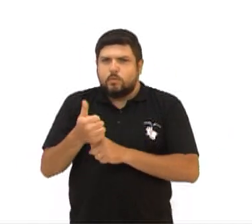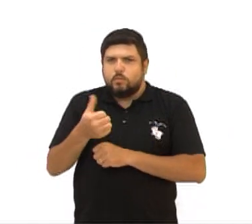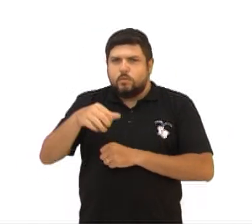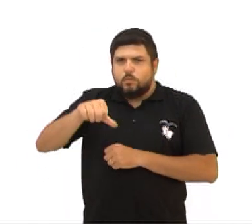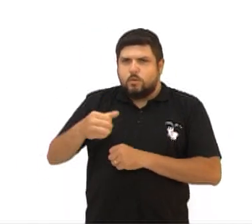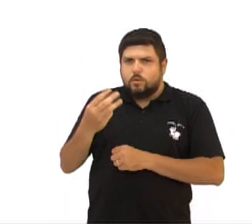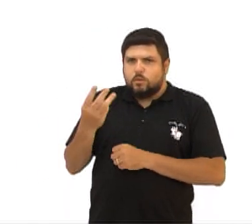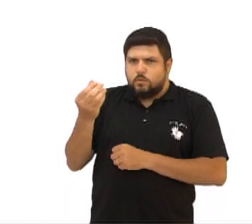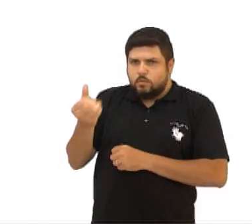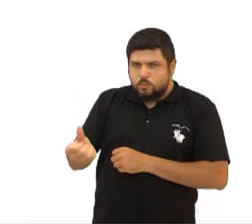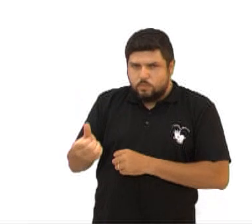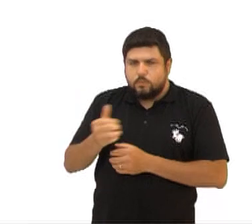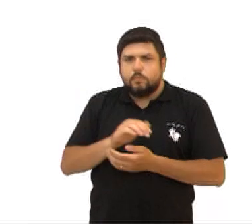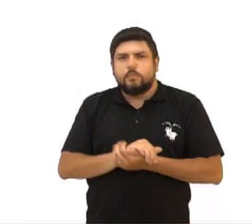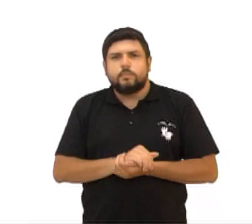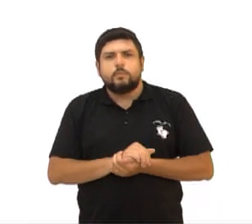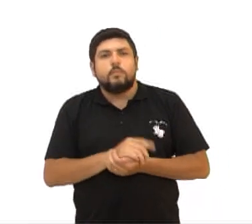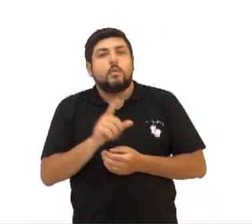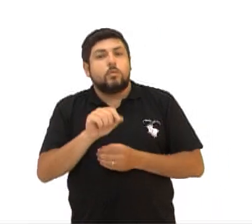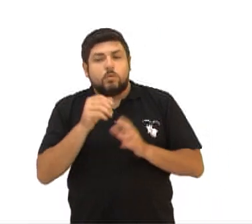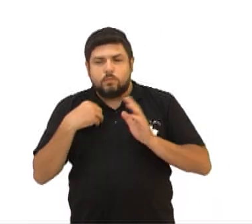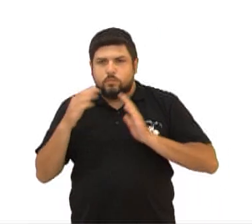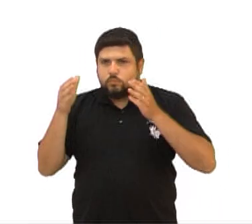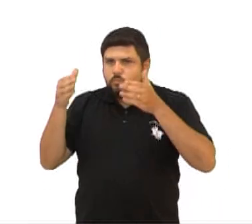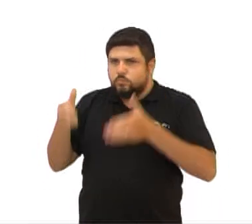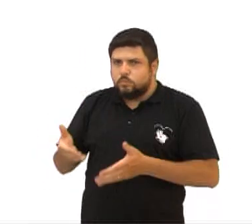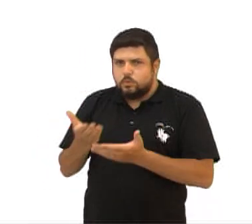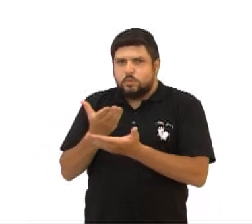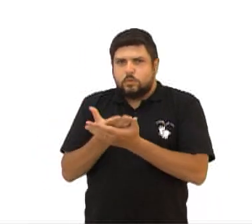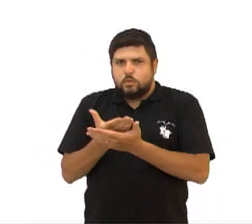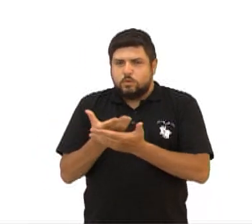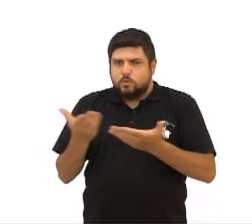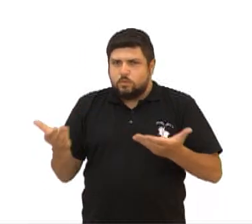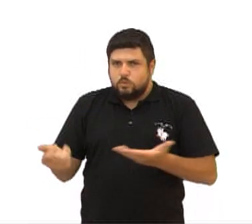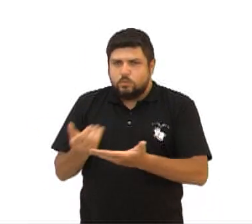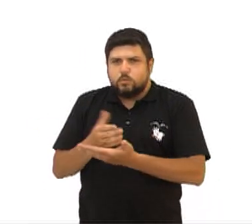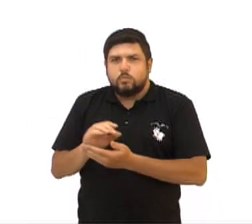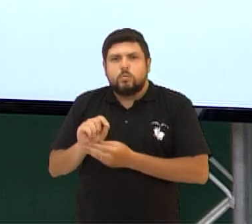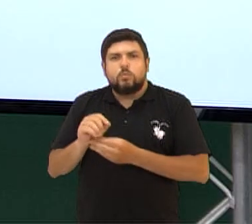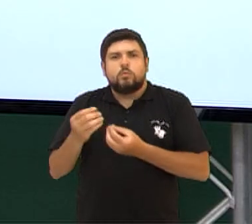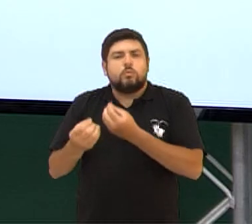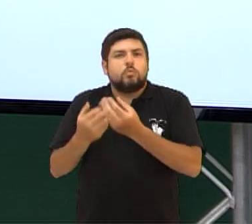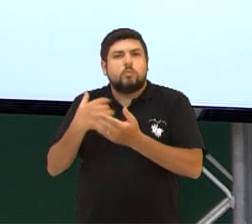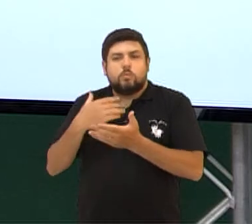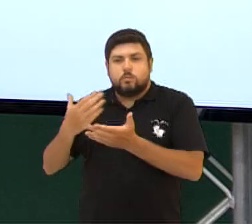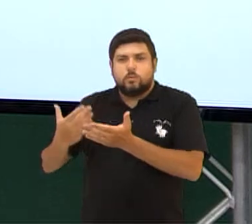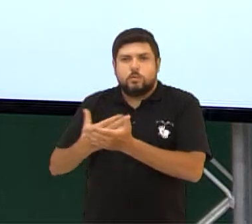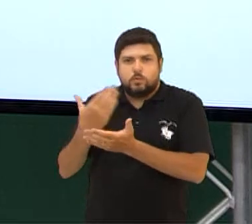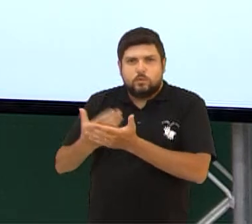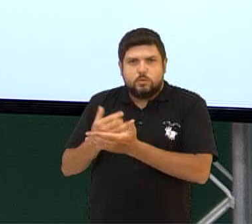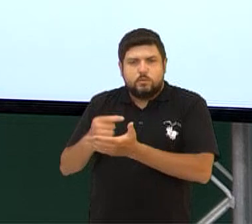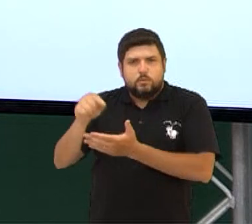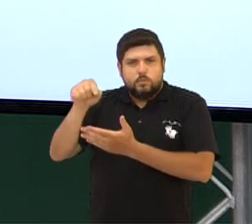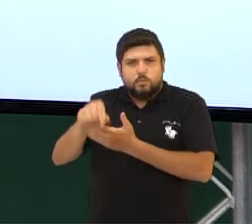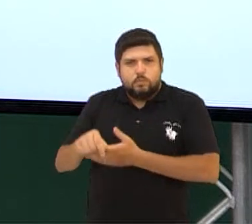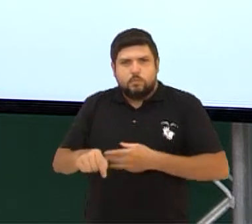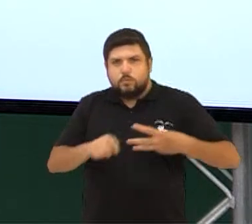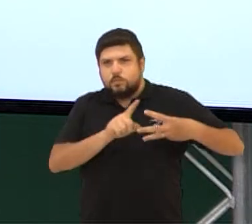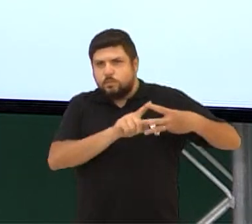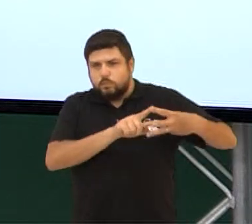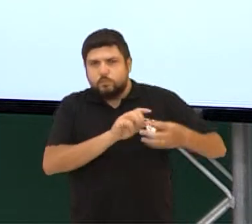objeto específico para a aula de hoje. Nós vamos nos concentrar na teoria deste livro, desta obra do